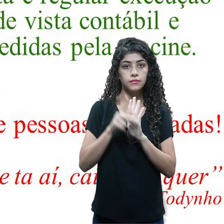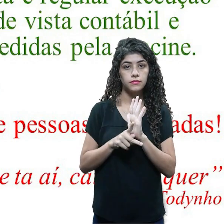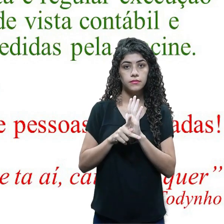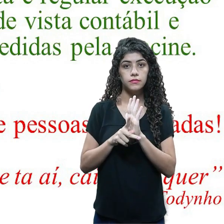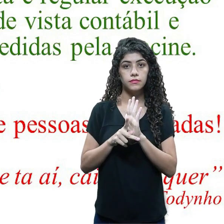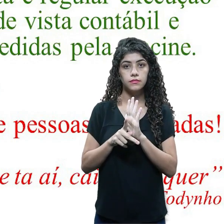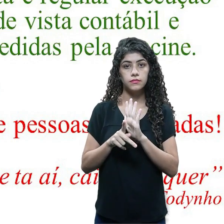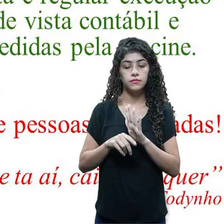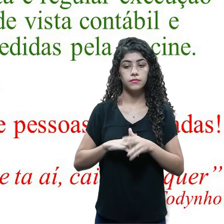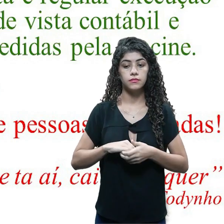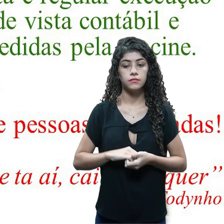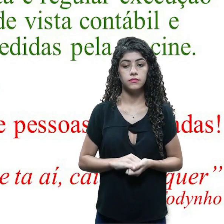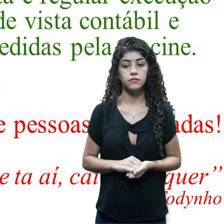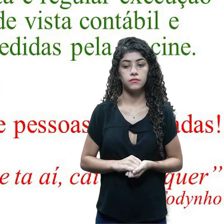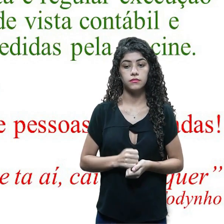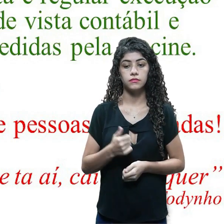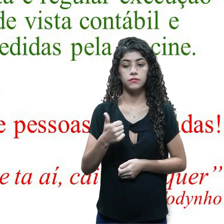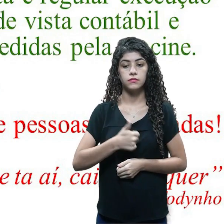empresa proponente,